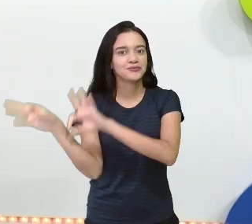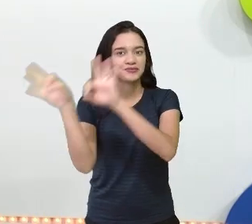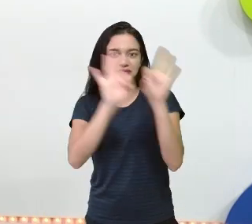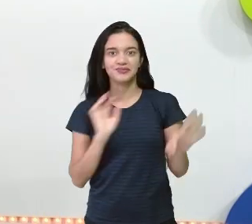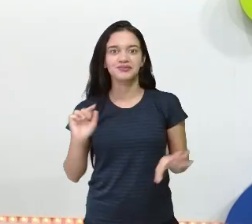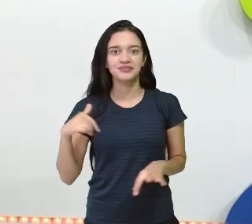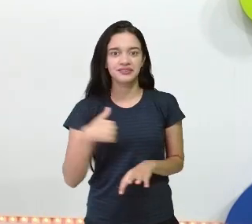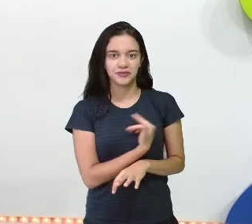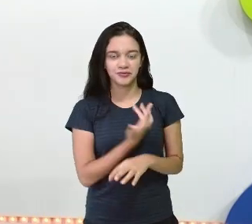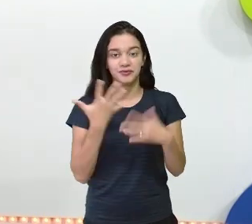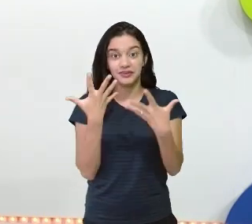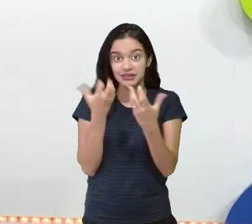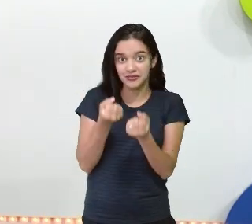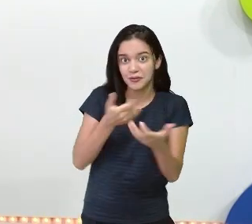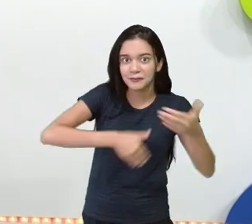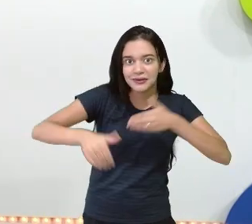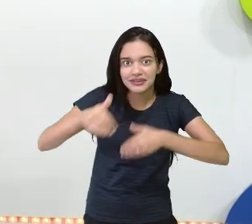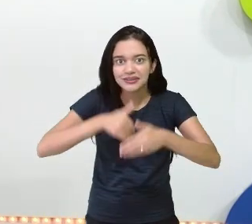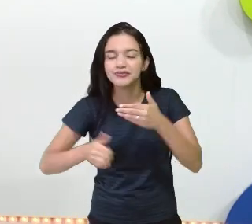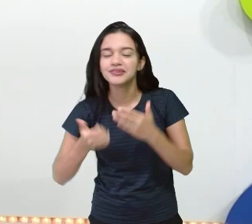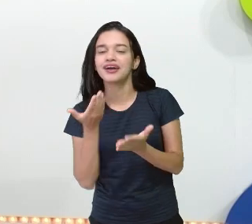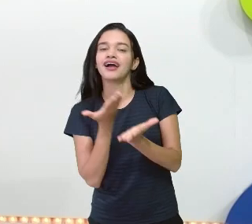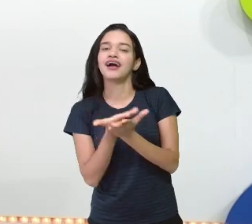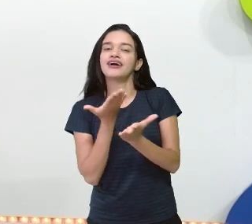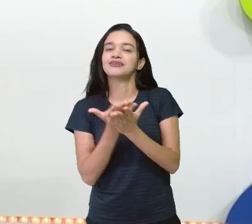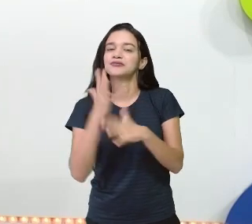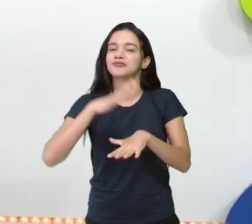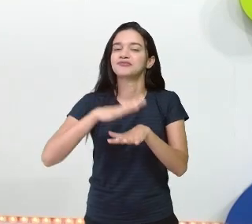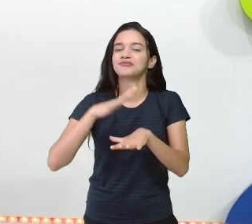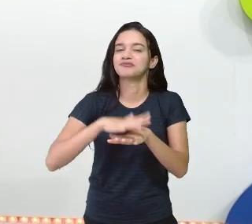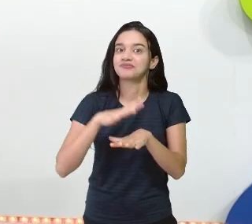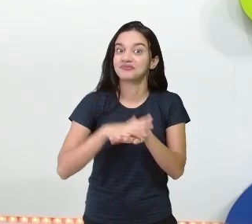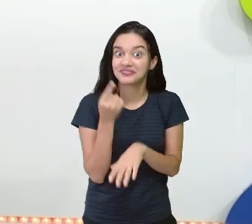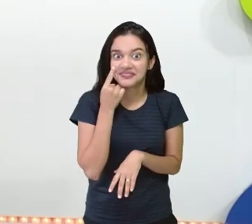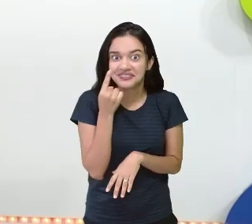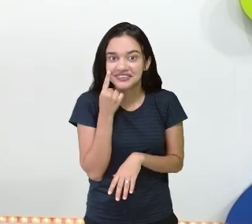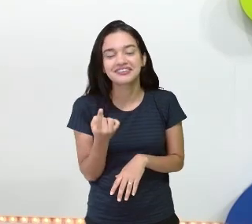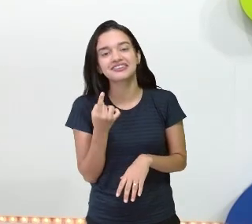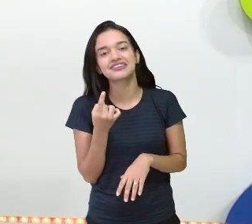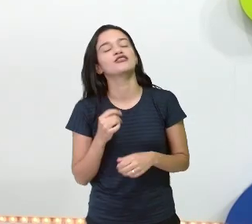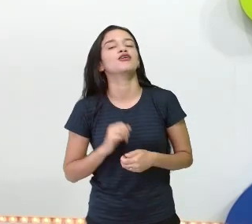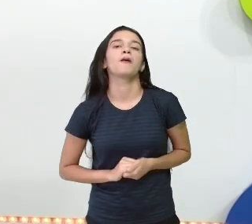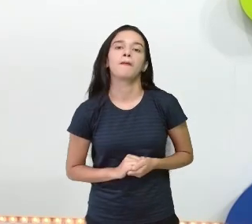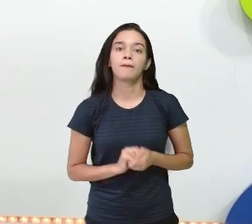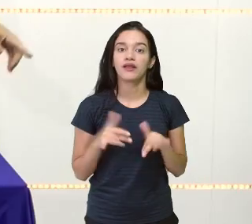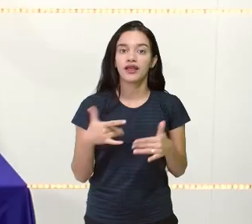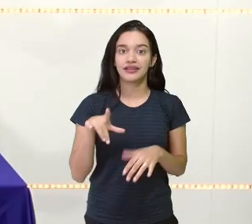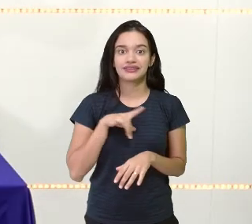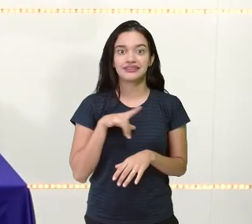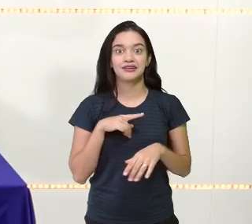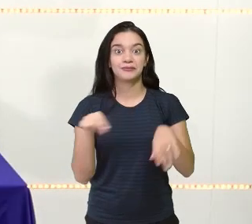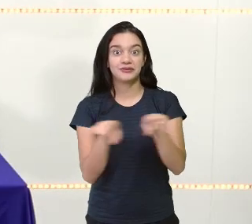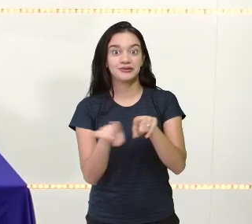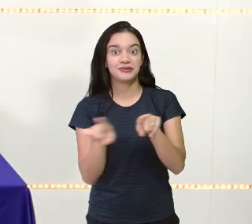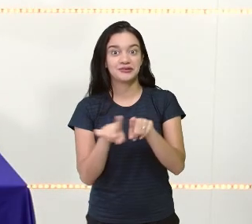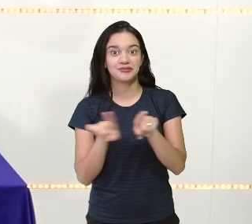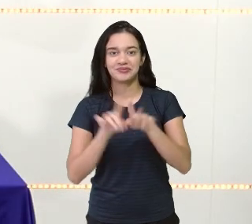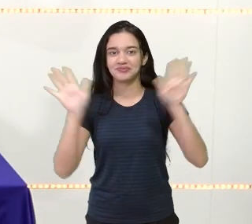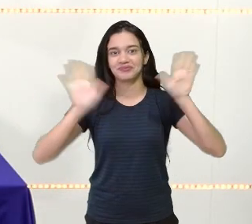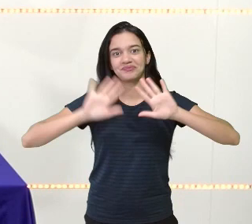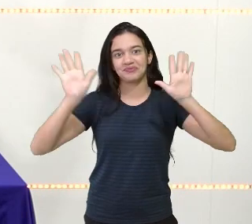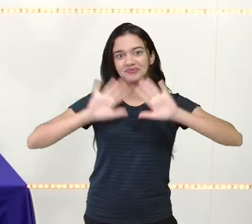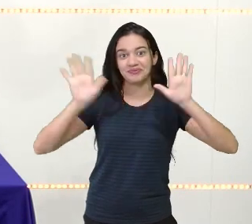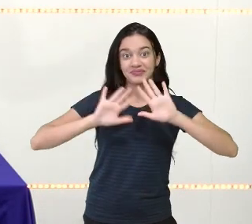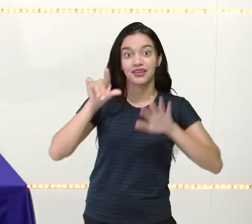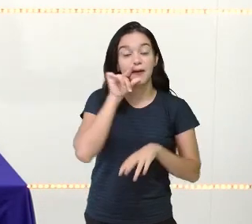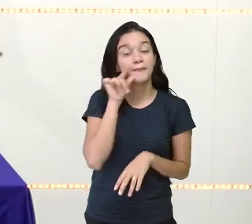a gente. E vamos participar, né? Que essa aula de matemática está prometendo muita coisa, hein? Vamos lá. Isso mesmo. Temos também aqui, ó, no cantinho da